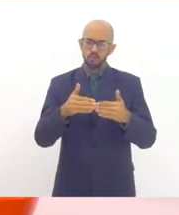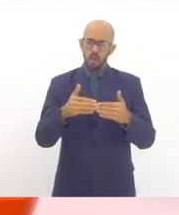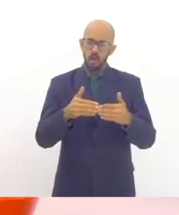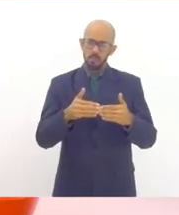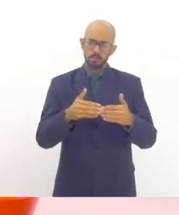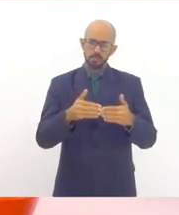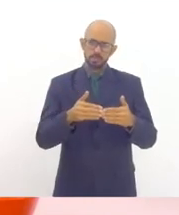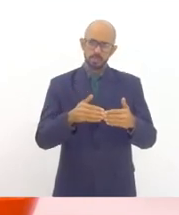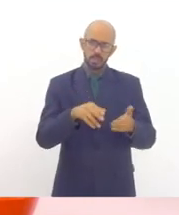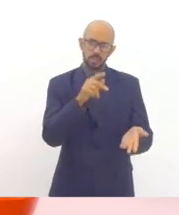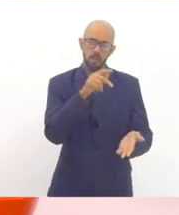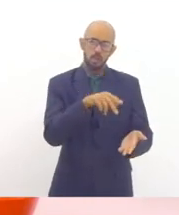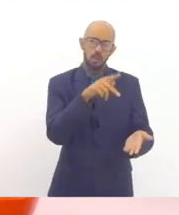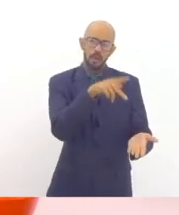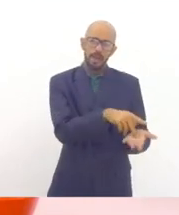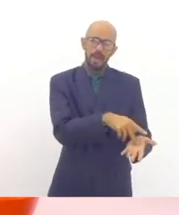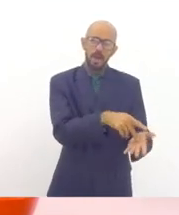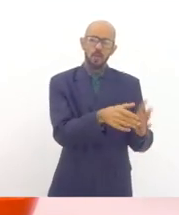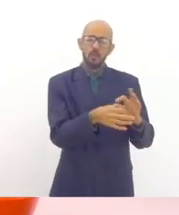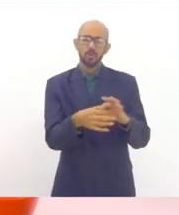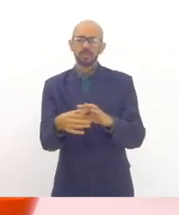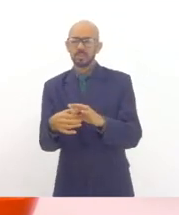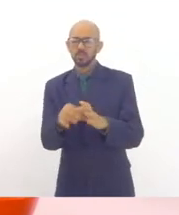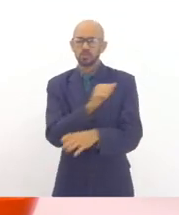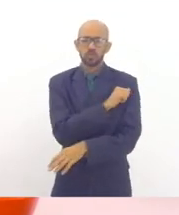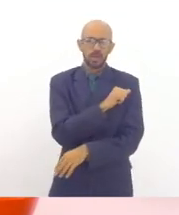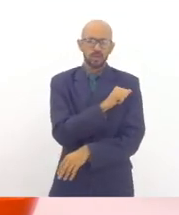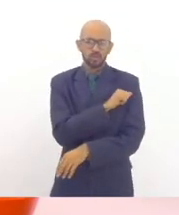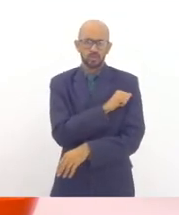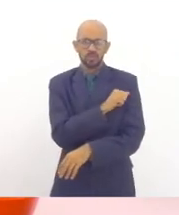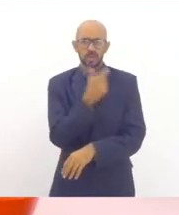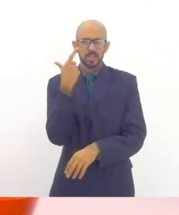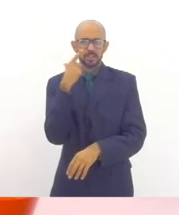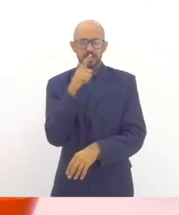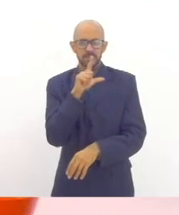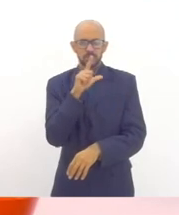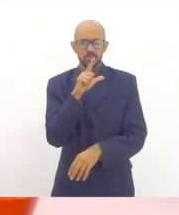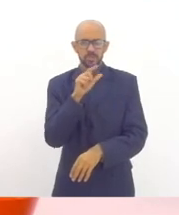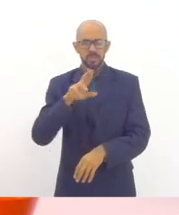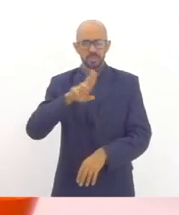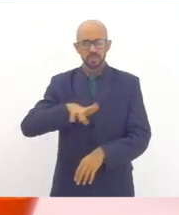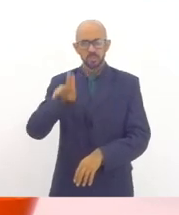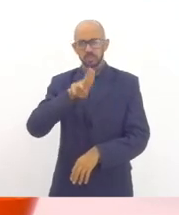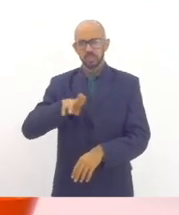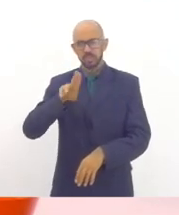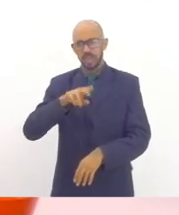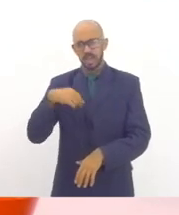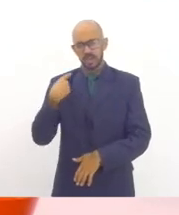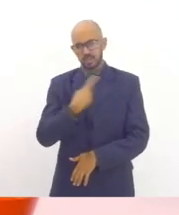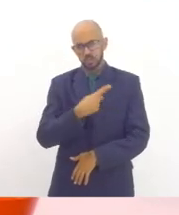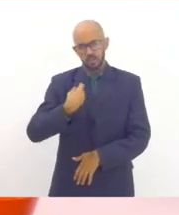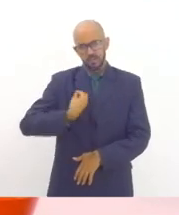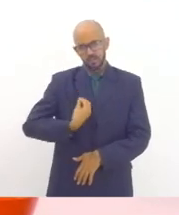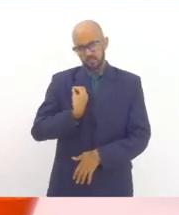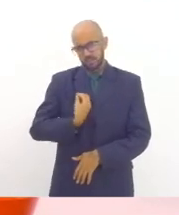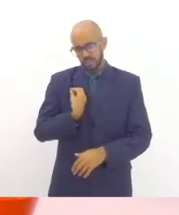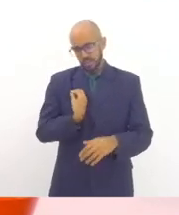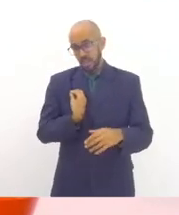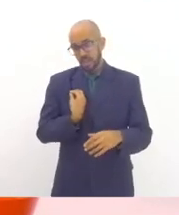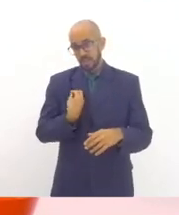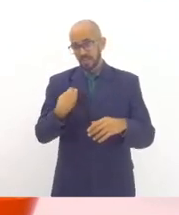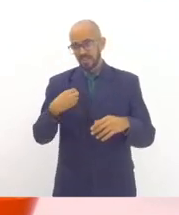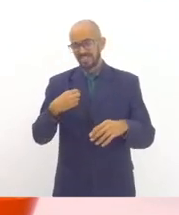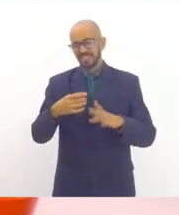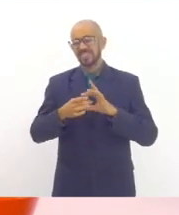que o saber científico faça sentido e seja útil em sua vida de maneira a emancipá-lo.